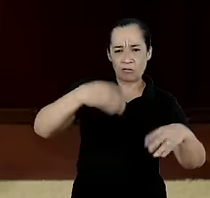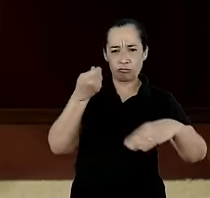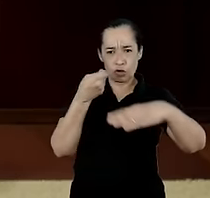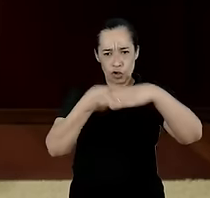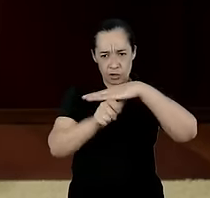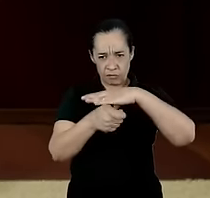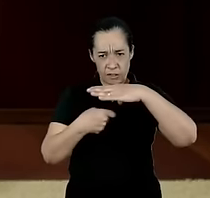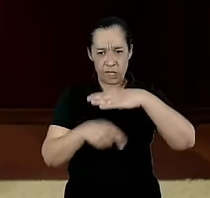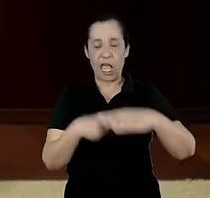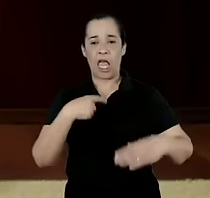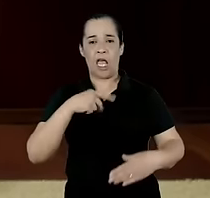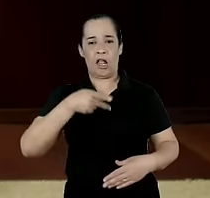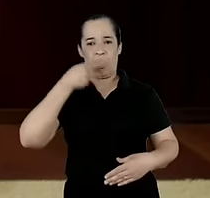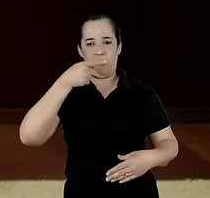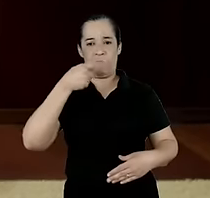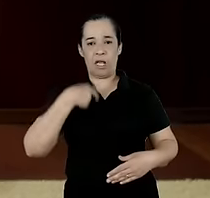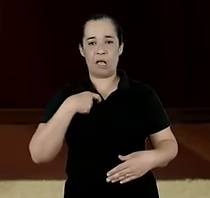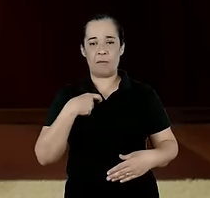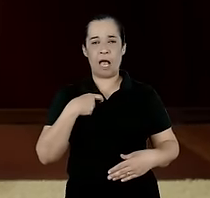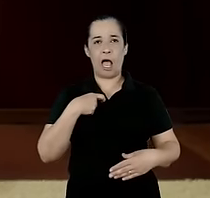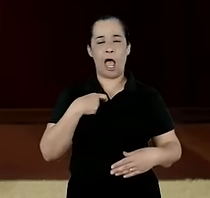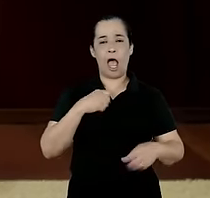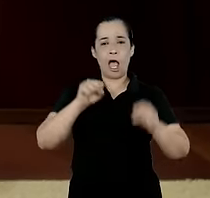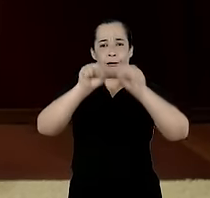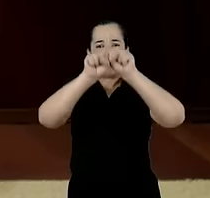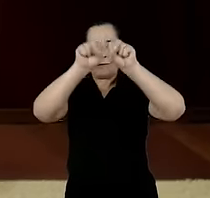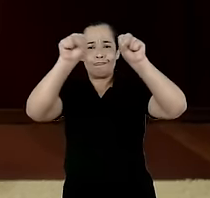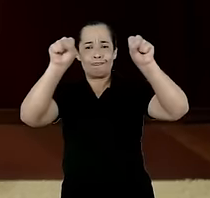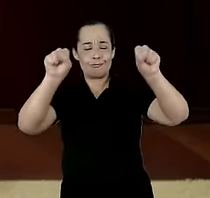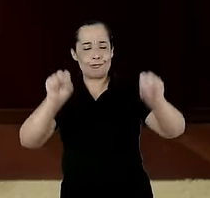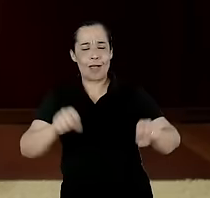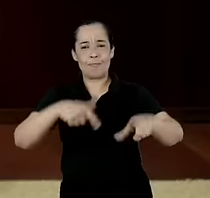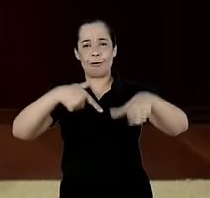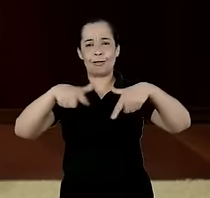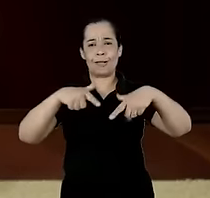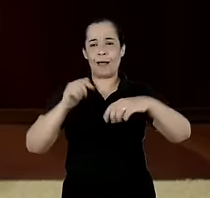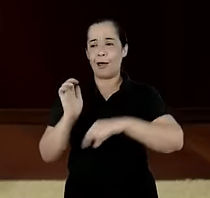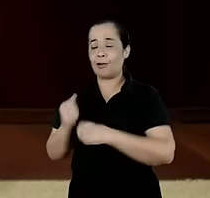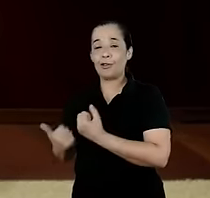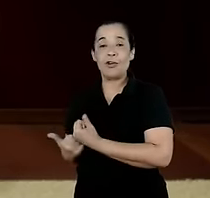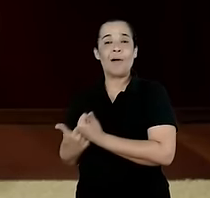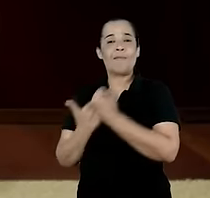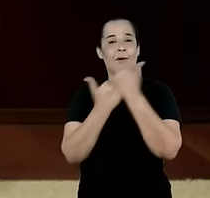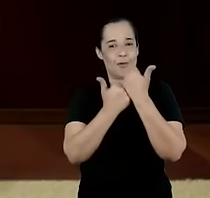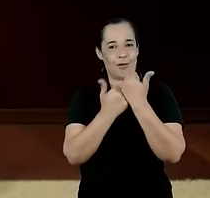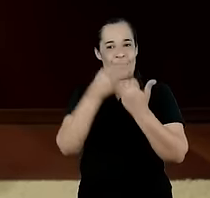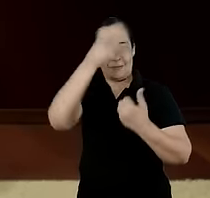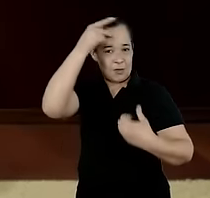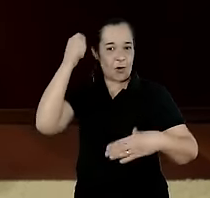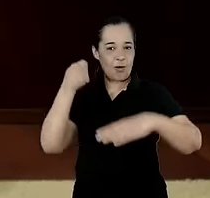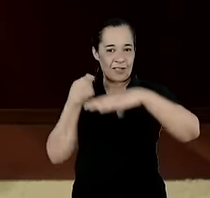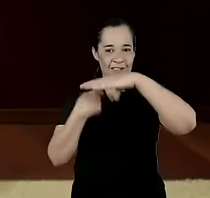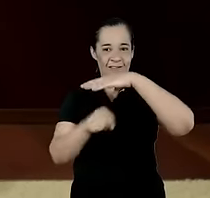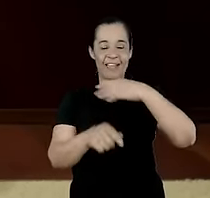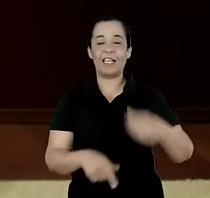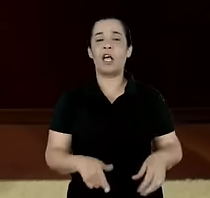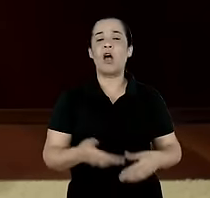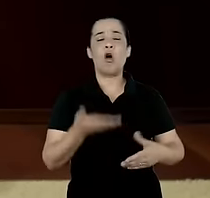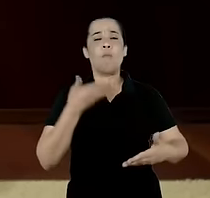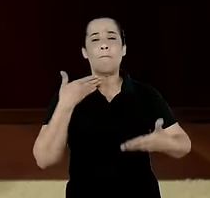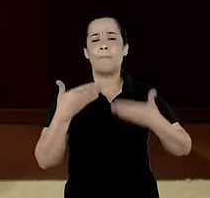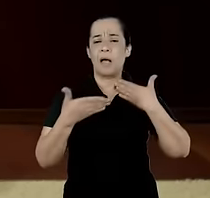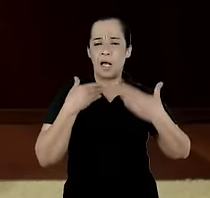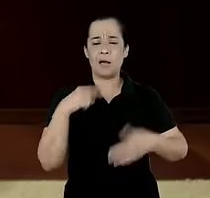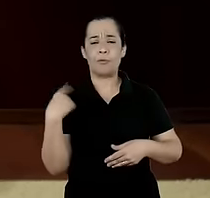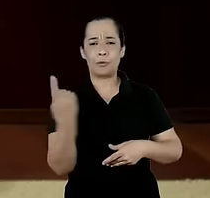dele é um ecossistema serviço dos investidores eh também falou um pouco com a gente fez ali a abertura seguido